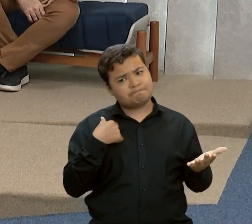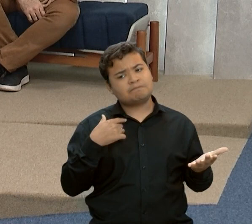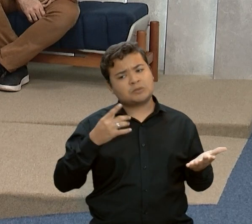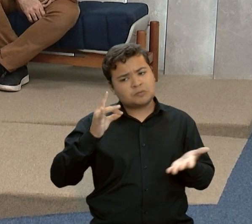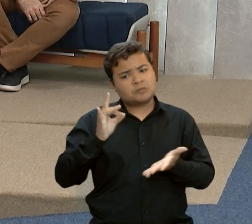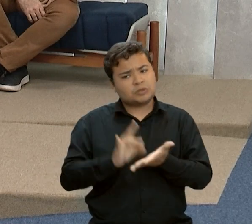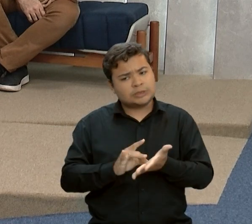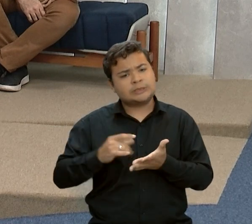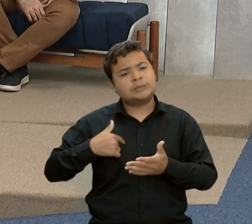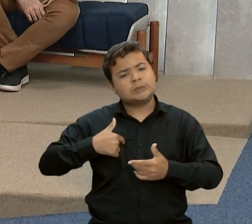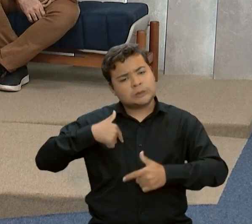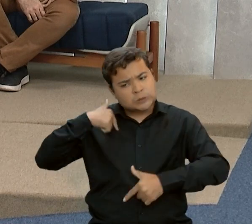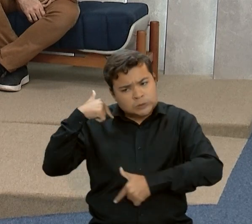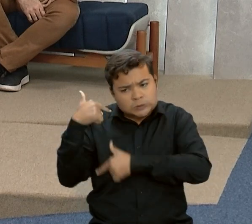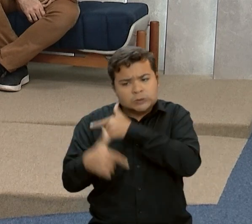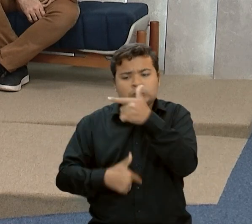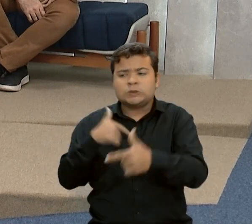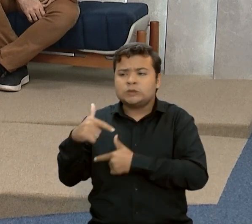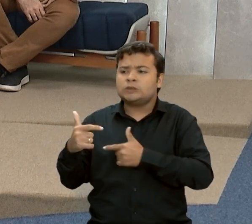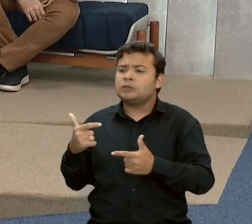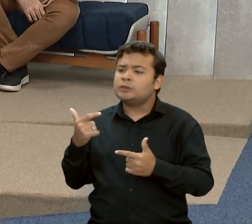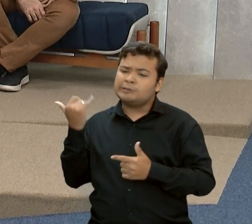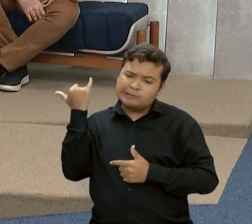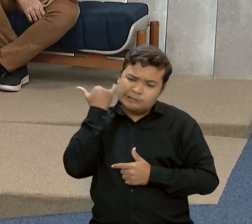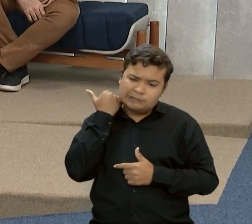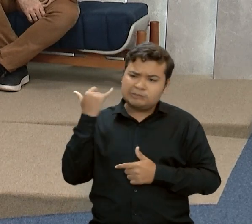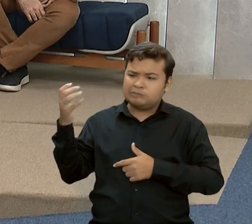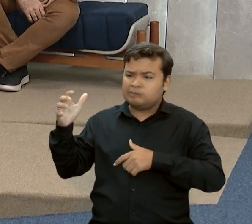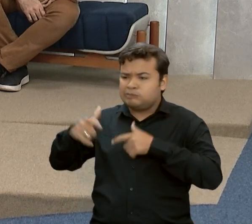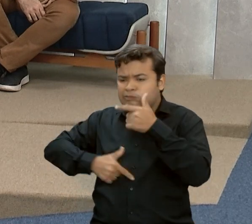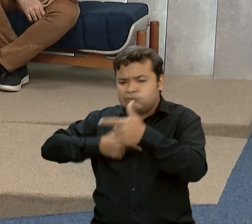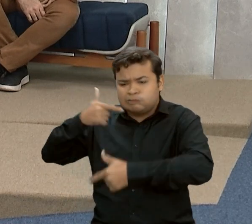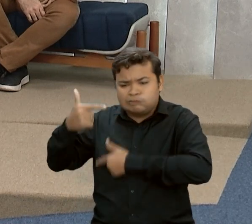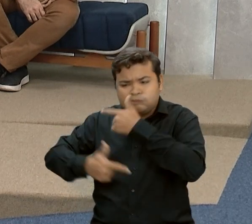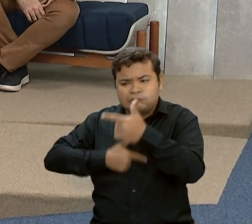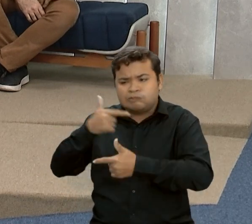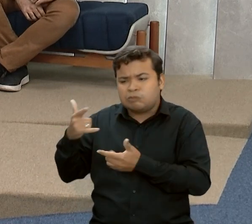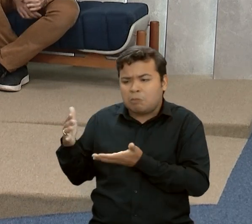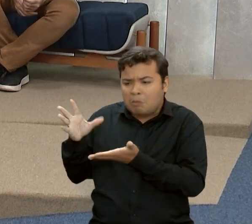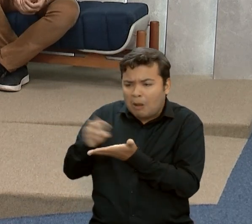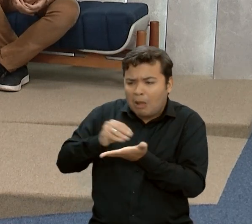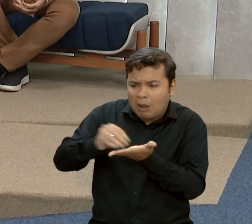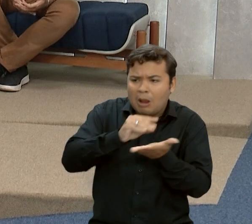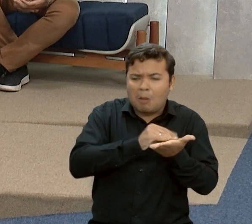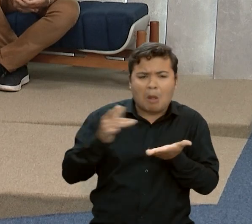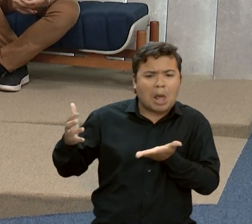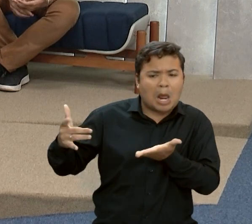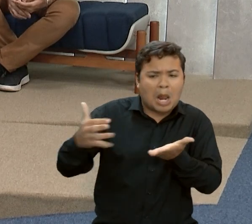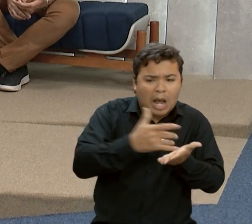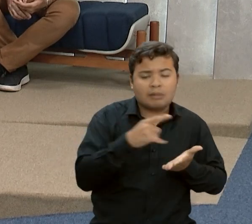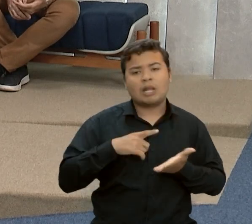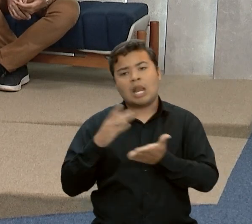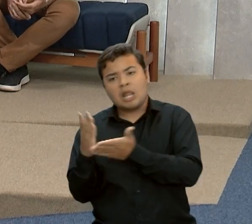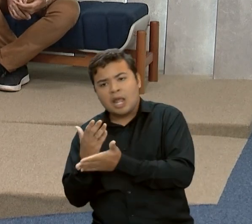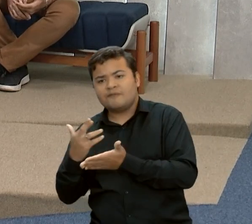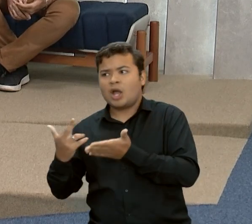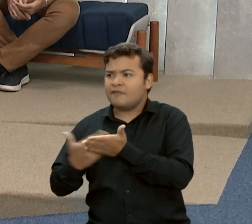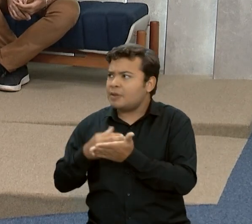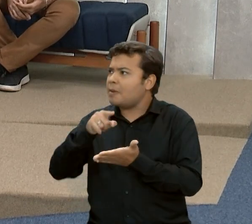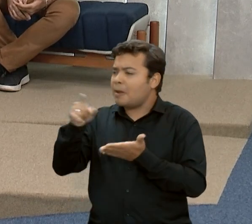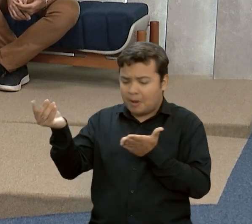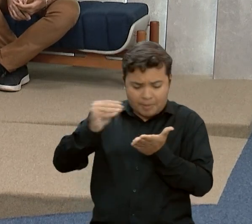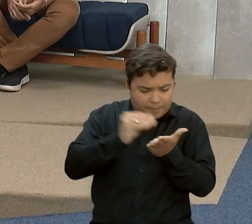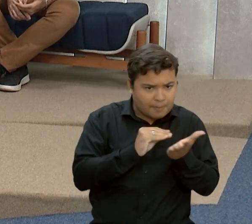trabalho para coletar tudo isso, e isso está em vários livros, revistas, não, eu vou colocar isso num livro. Eu já